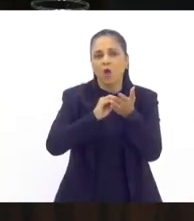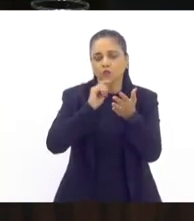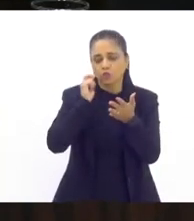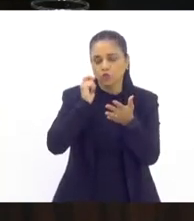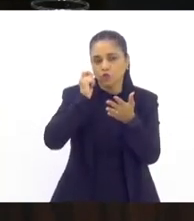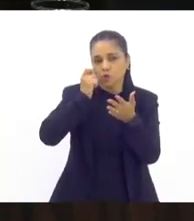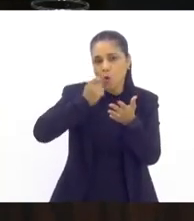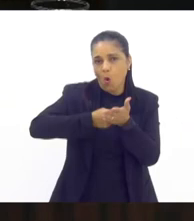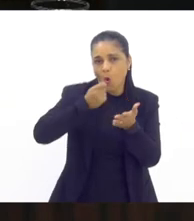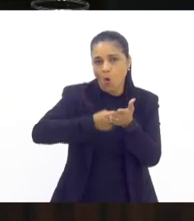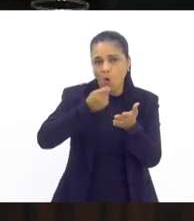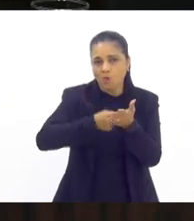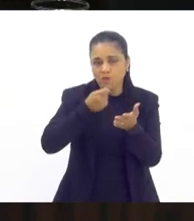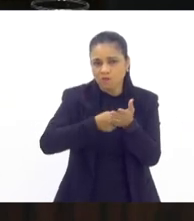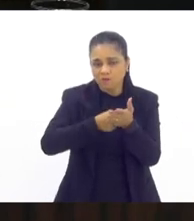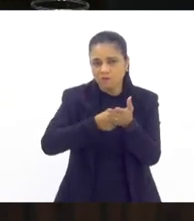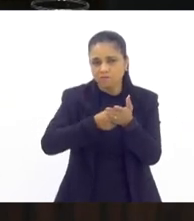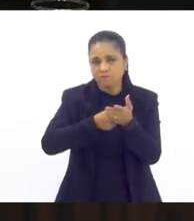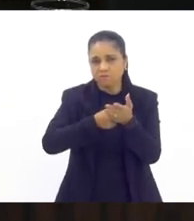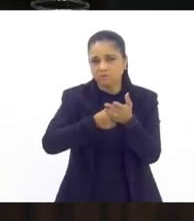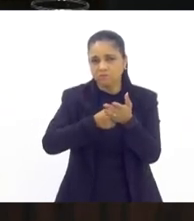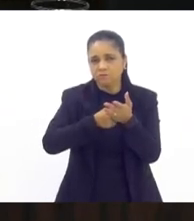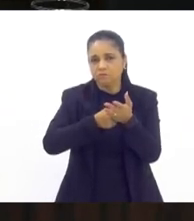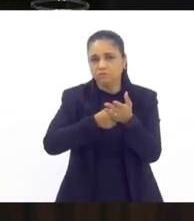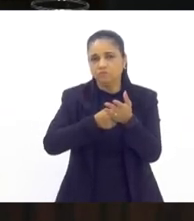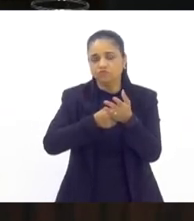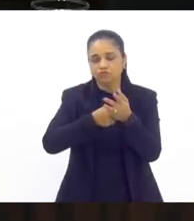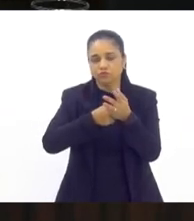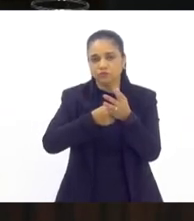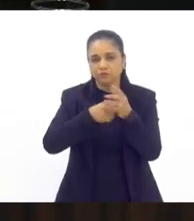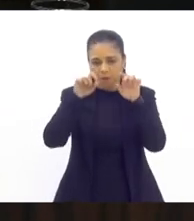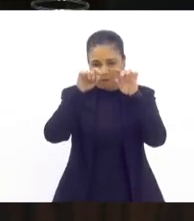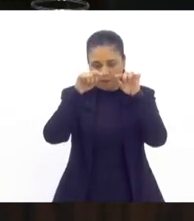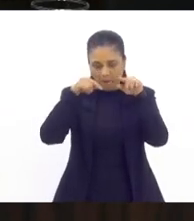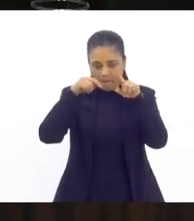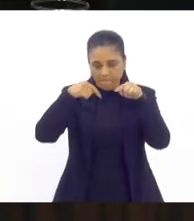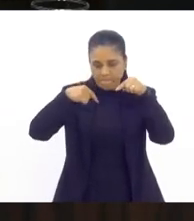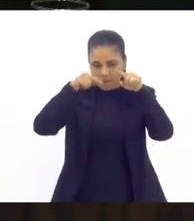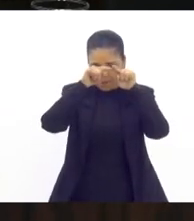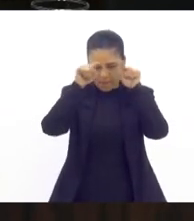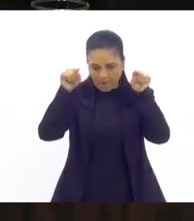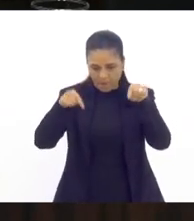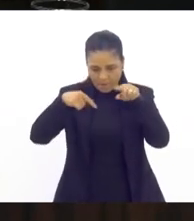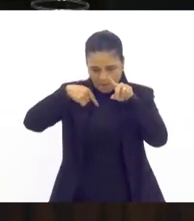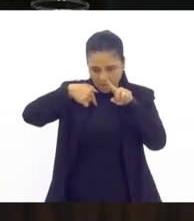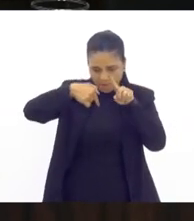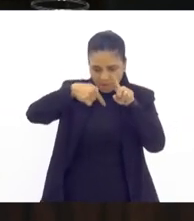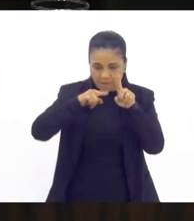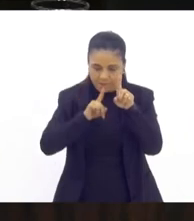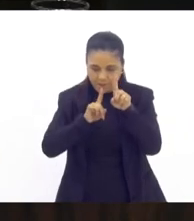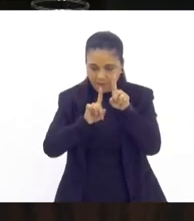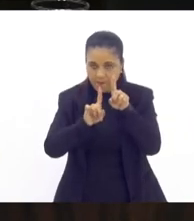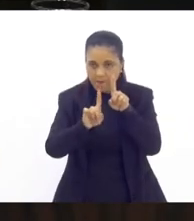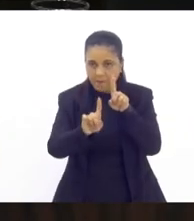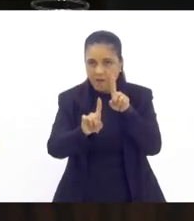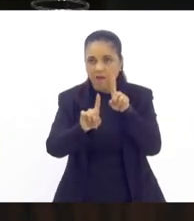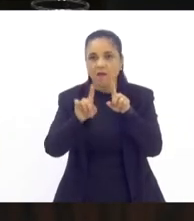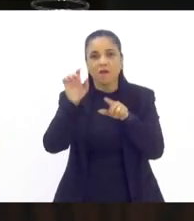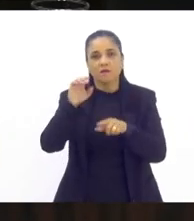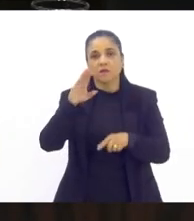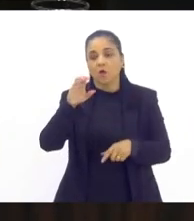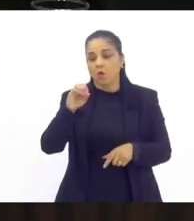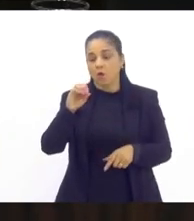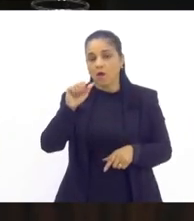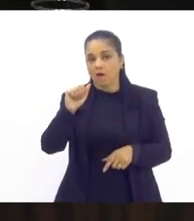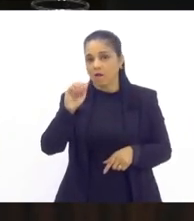vistoria, inclusive com detectores de metais, aos advogados inscritos na Ordem dos Advogados